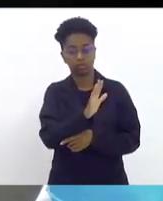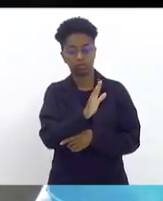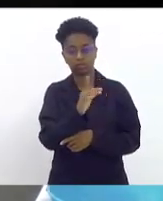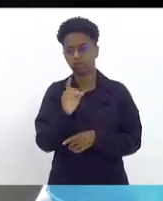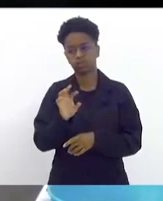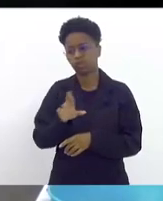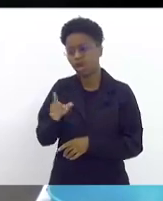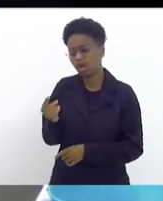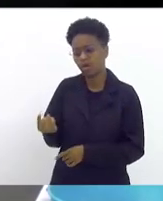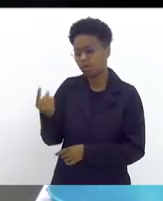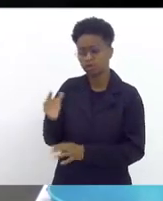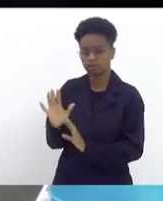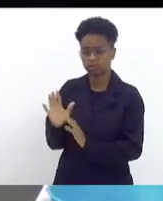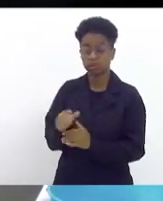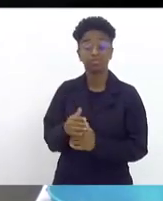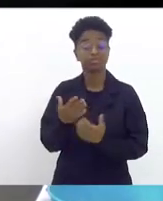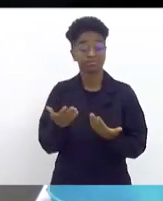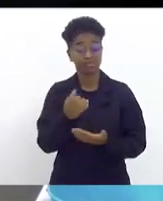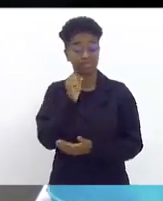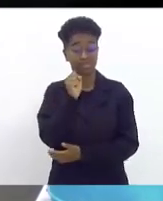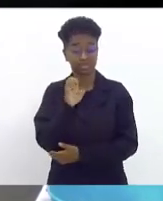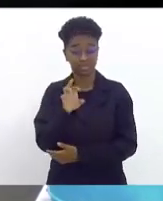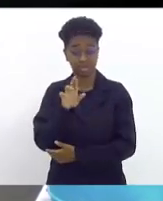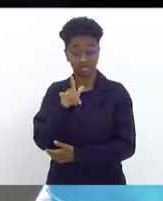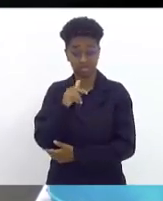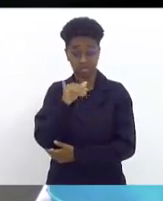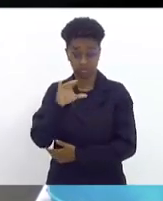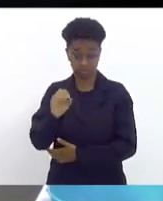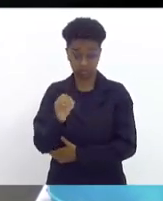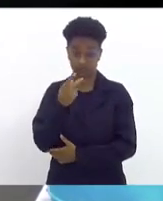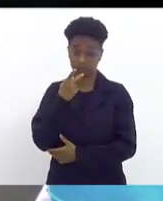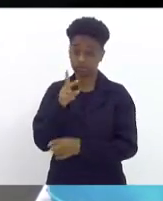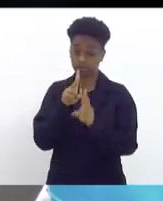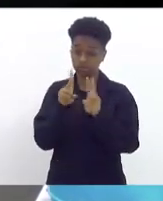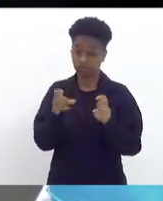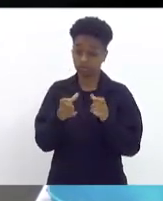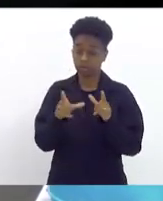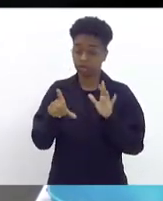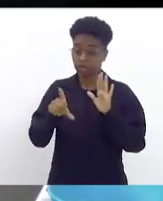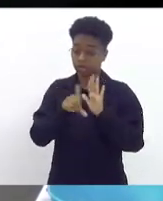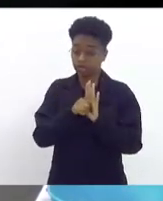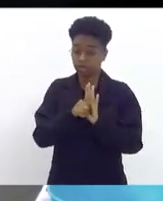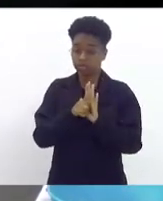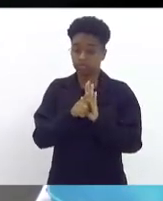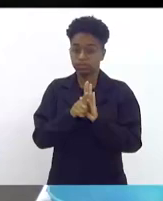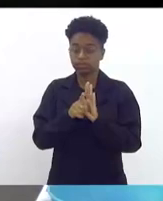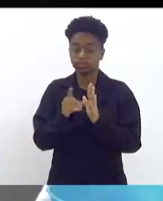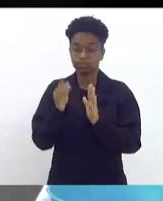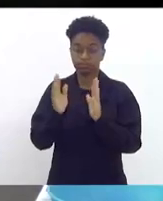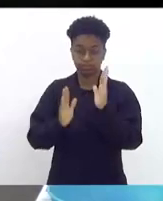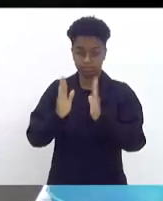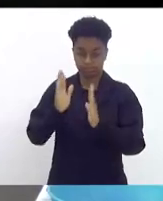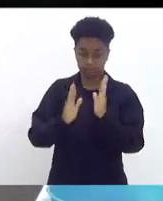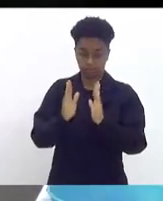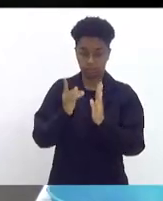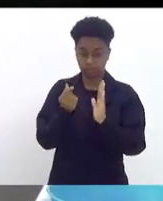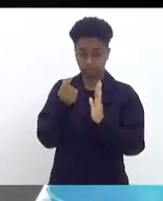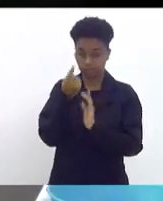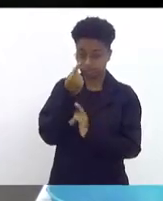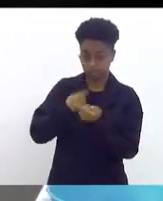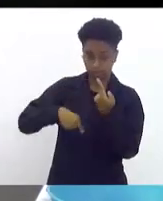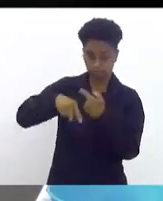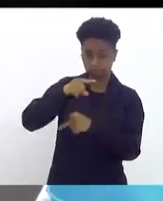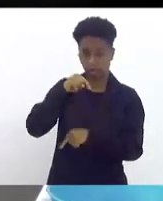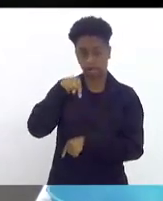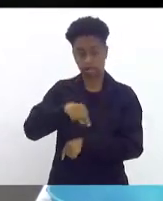então o Dr Serginho fez menção a lei de responsabilidade o regime de recuperação fiscal do Estado do Rio